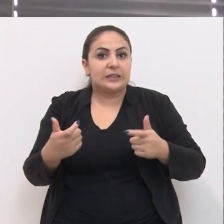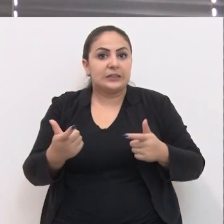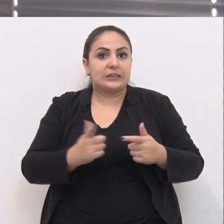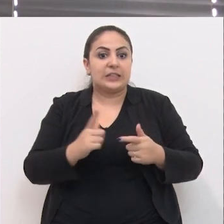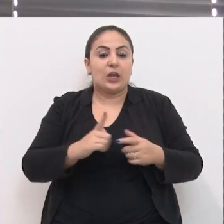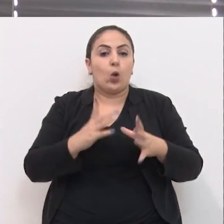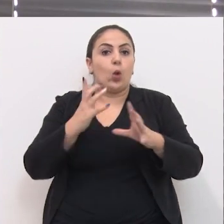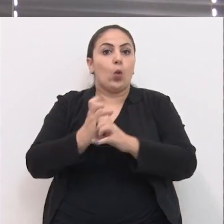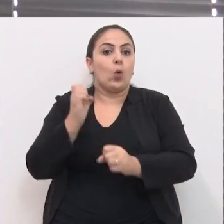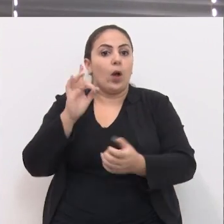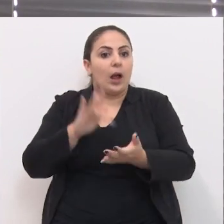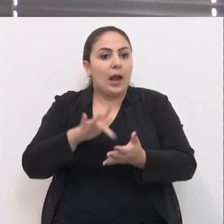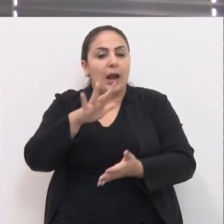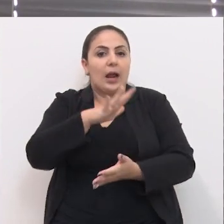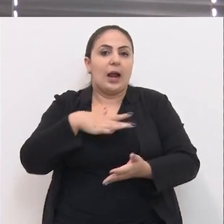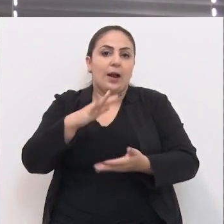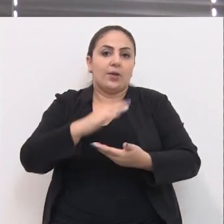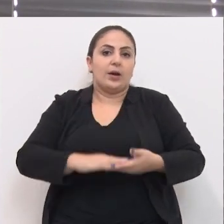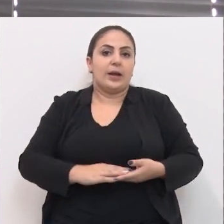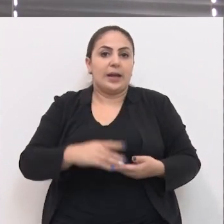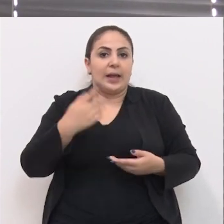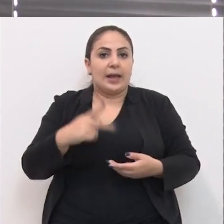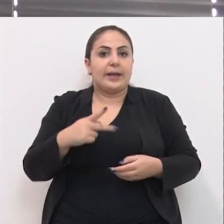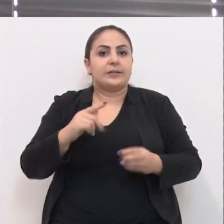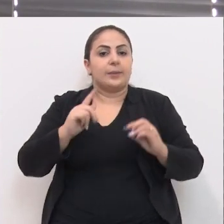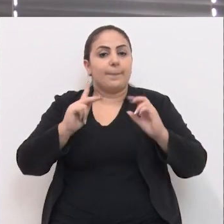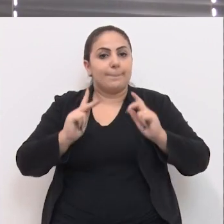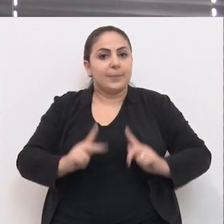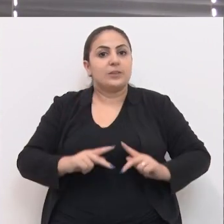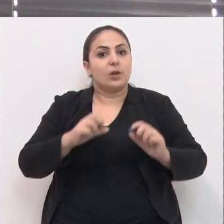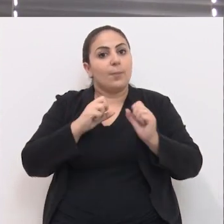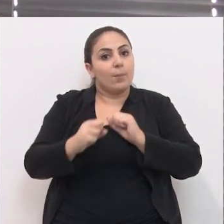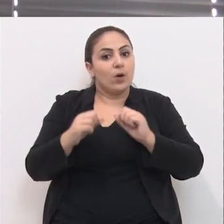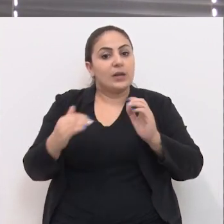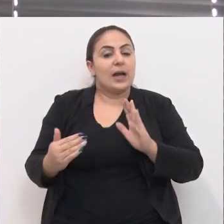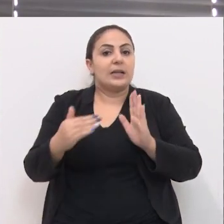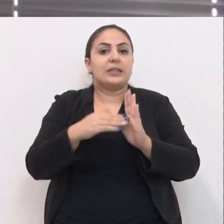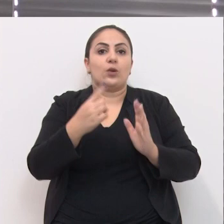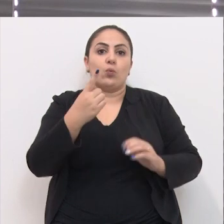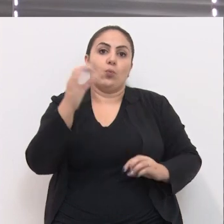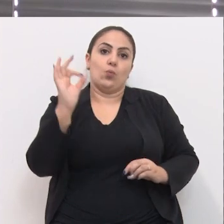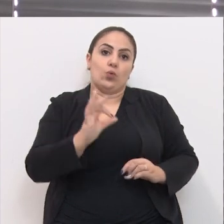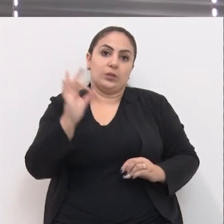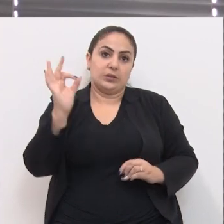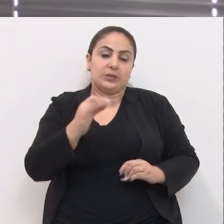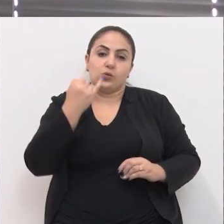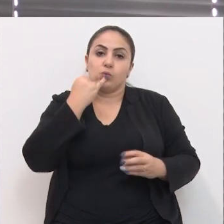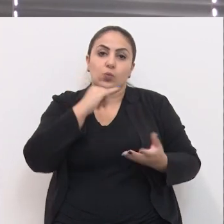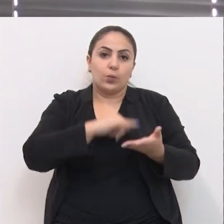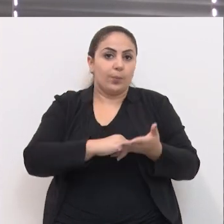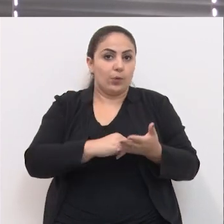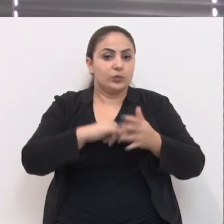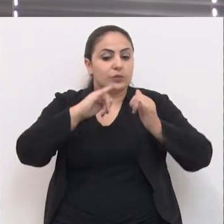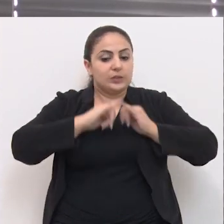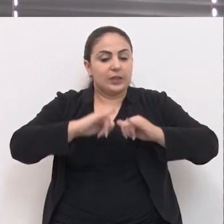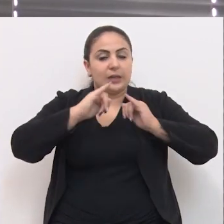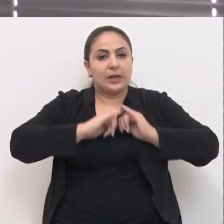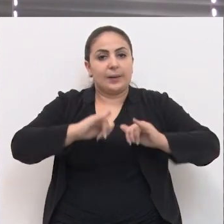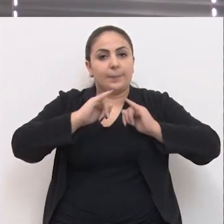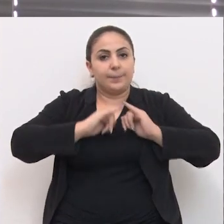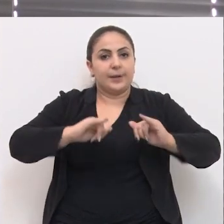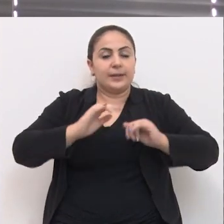pelo lucro real. Essas pessoas jurídicas, elas podem destinar até 1% do seu imposto devido para as